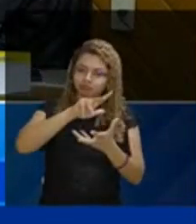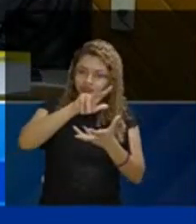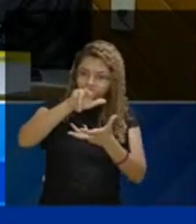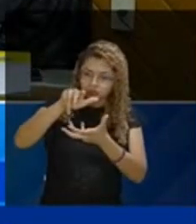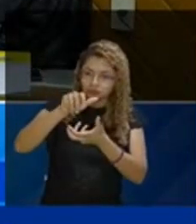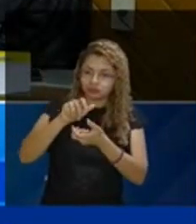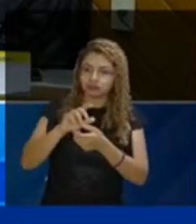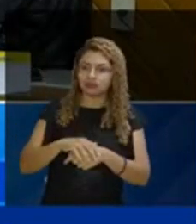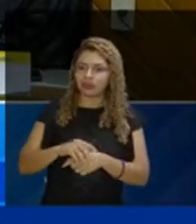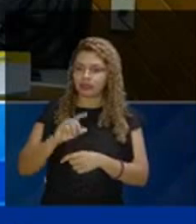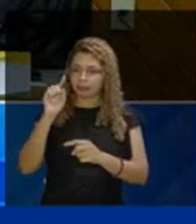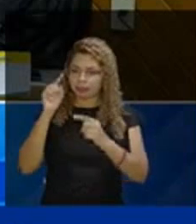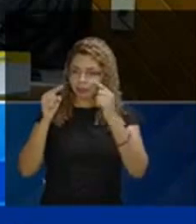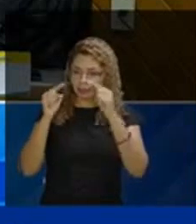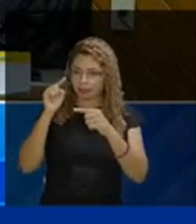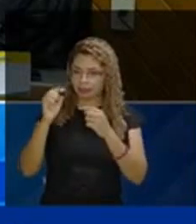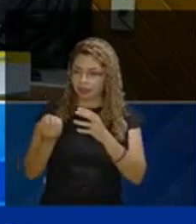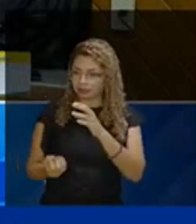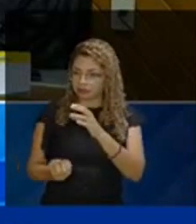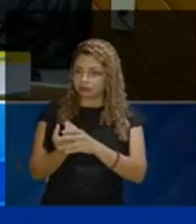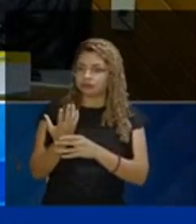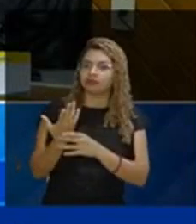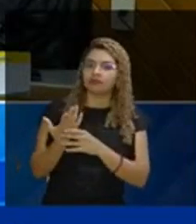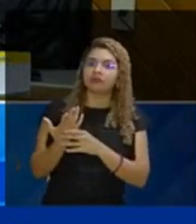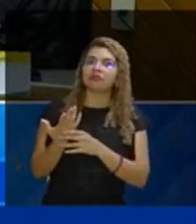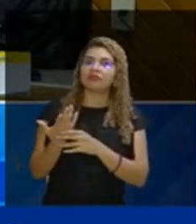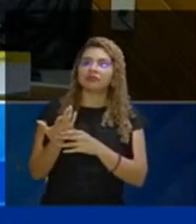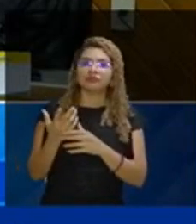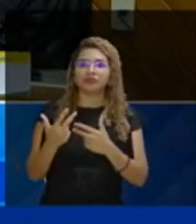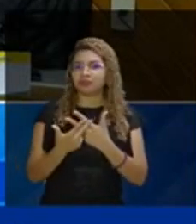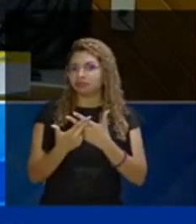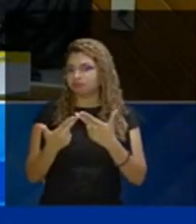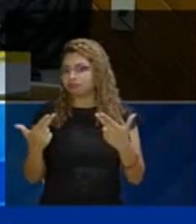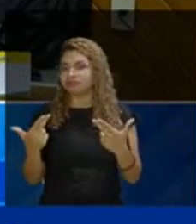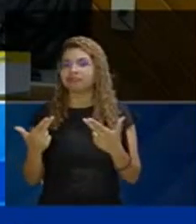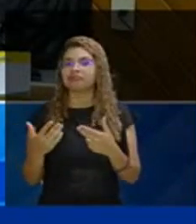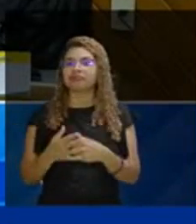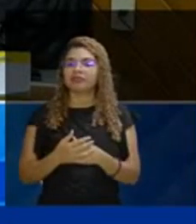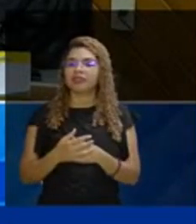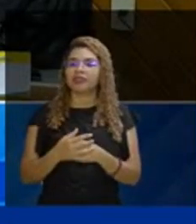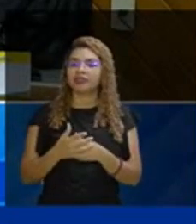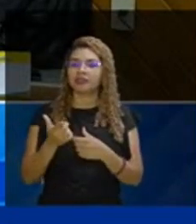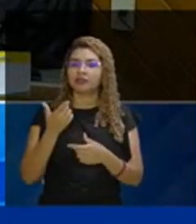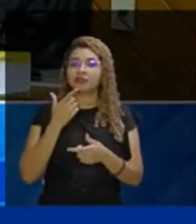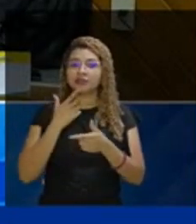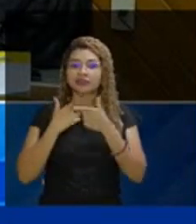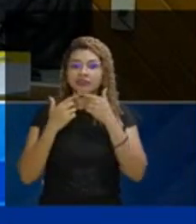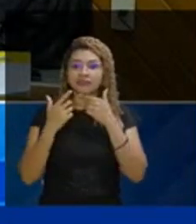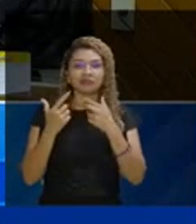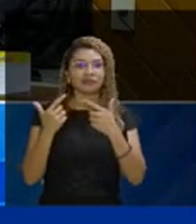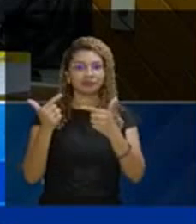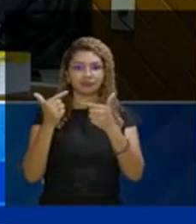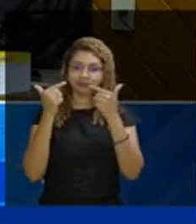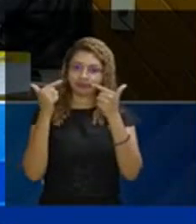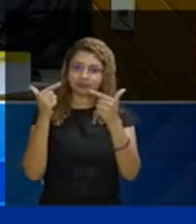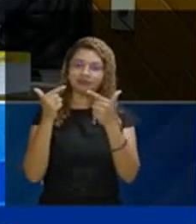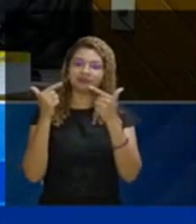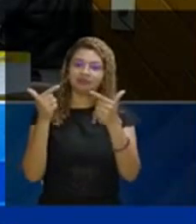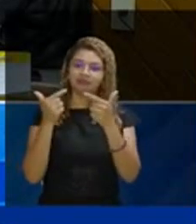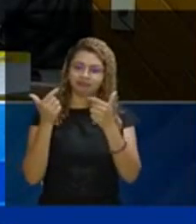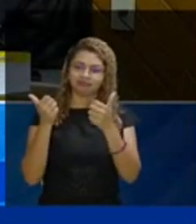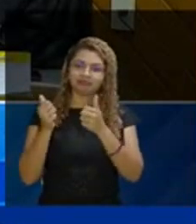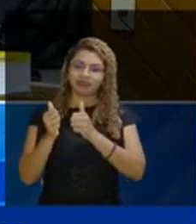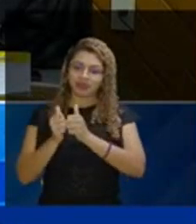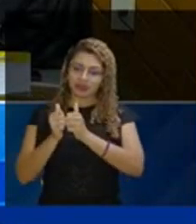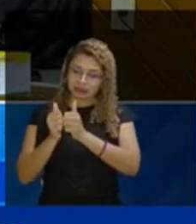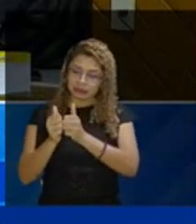e criador de todas as coisas. Desejo muita sorte e certamente lhe acompanharão ao longo